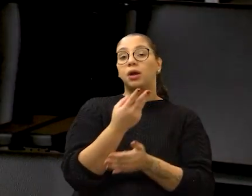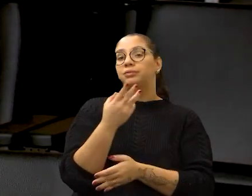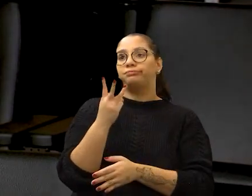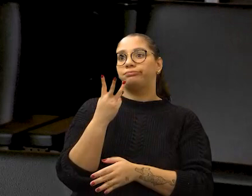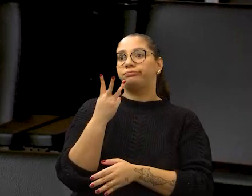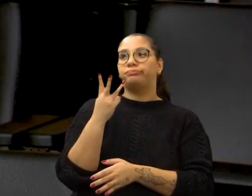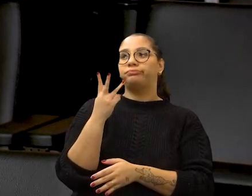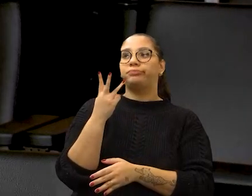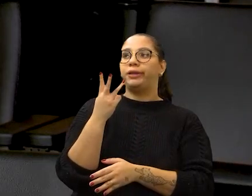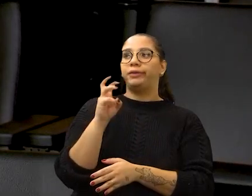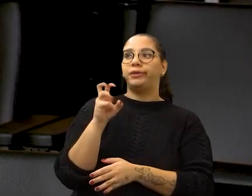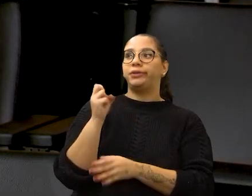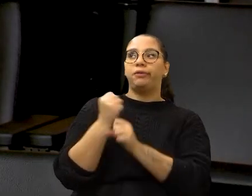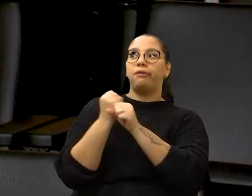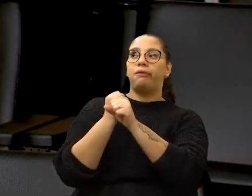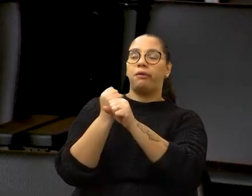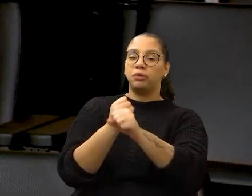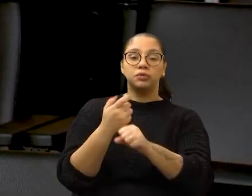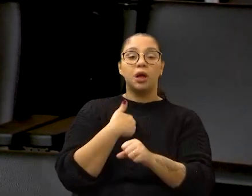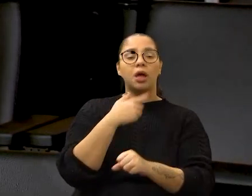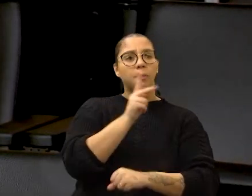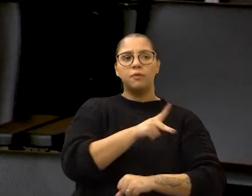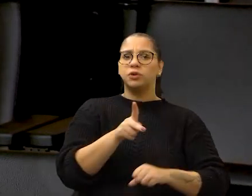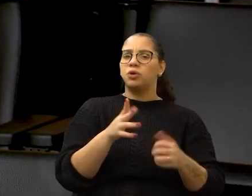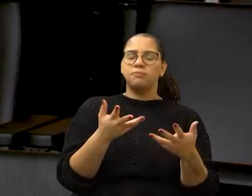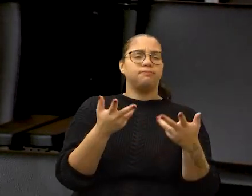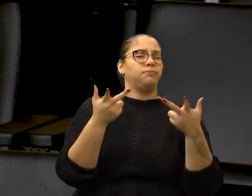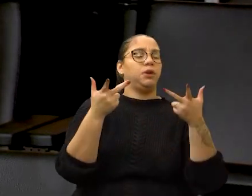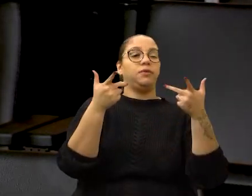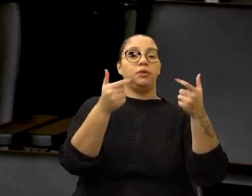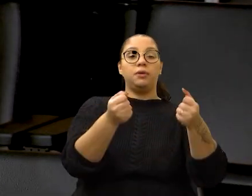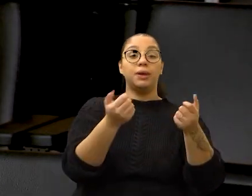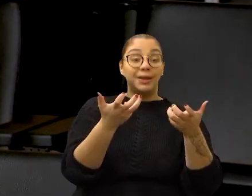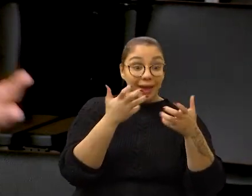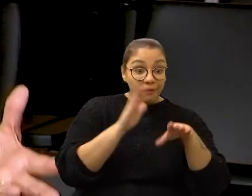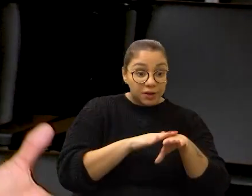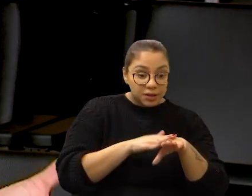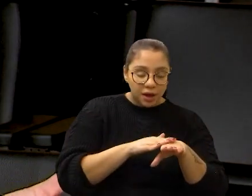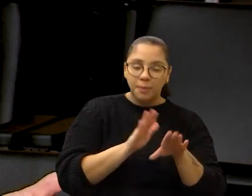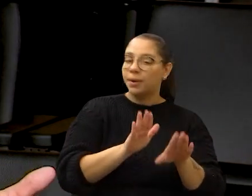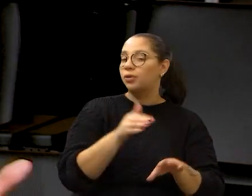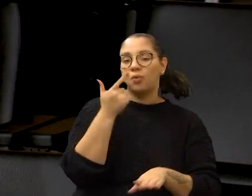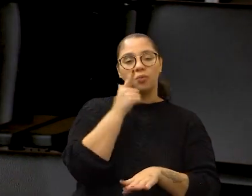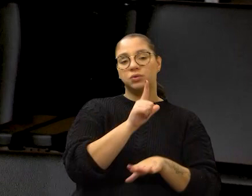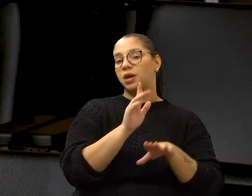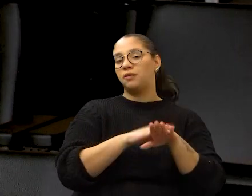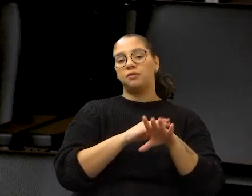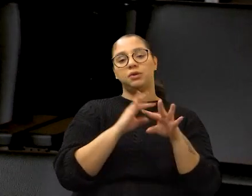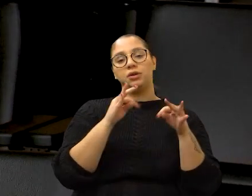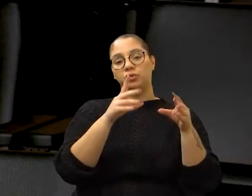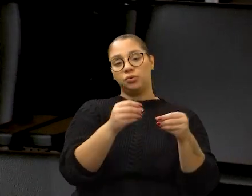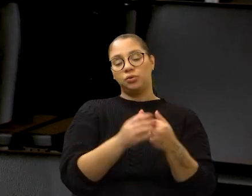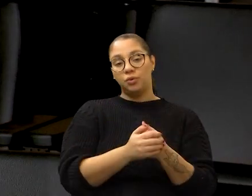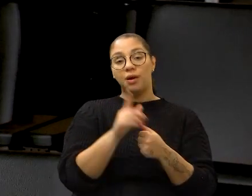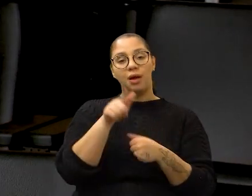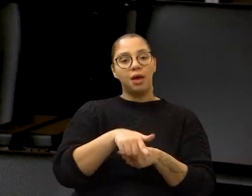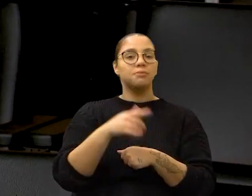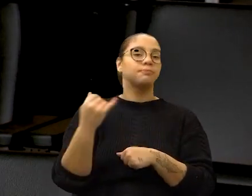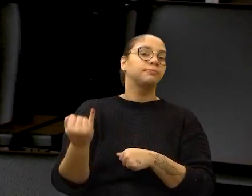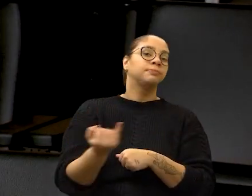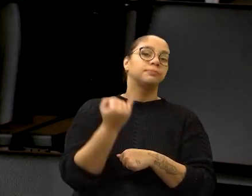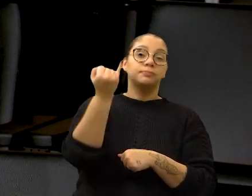eu sei, mesmo que você seja um excelente professor, você quer fazer, mas você não consegue fazer tudo. Então é de